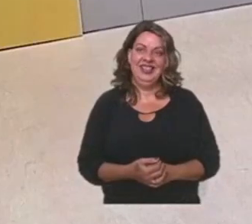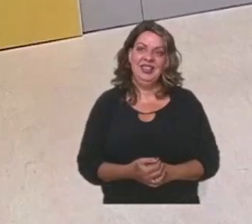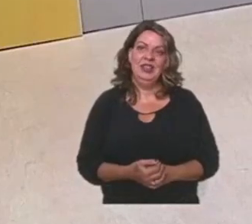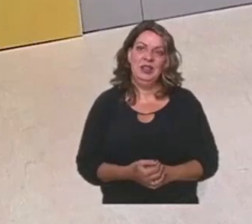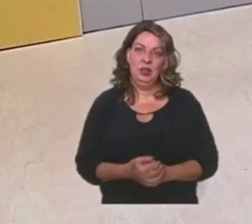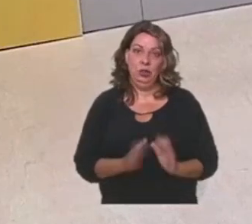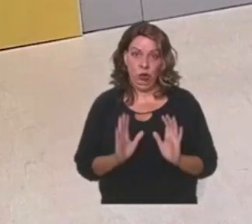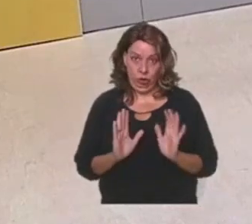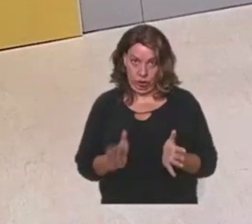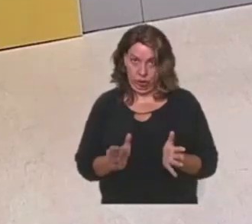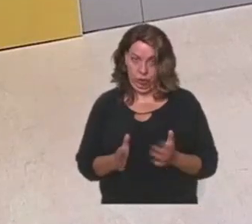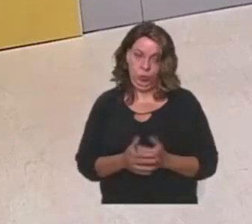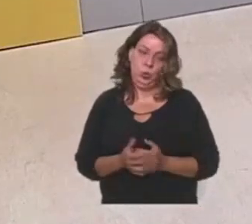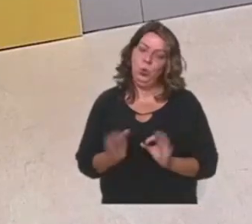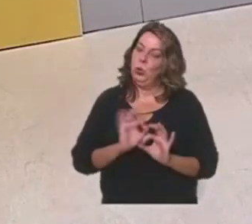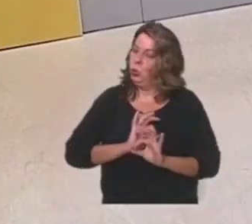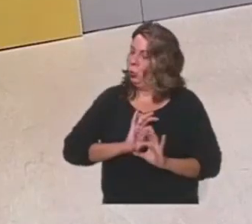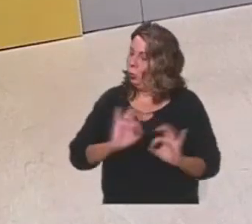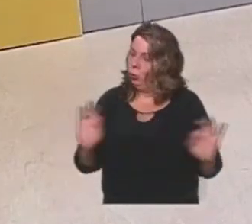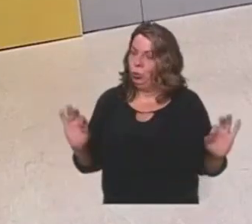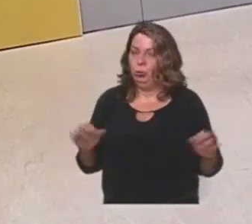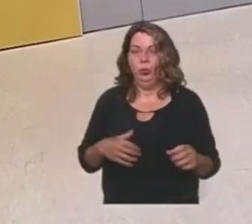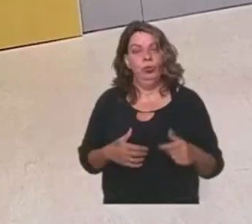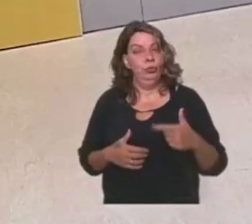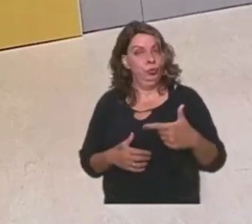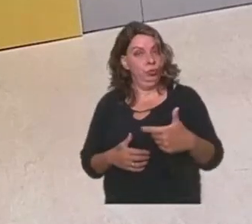30, marcou? 30, ótimo, marque também